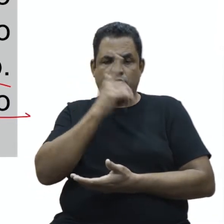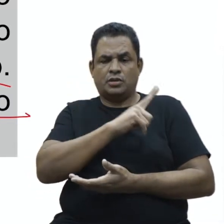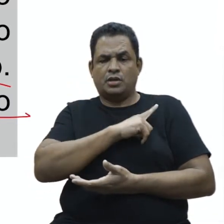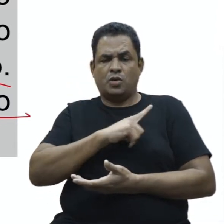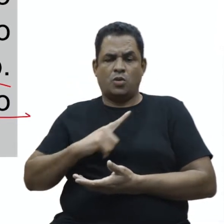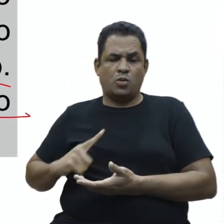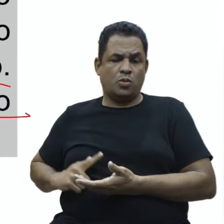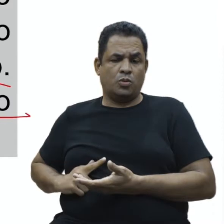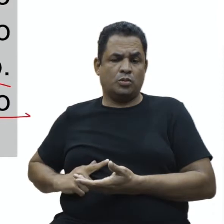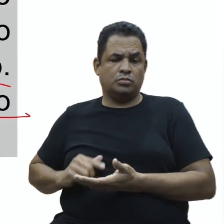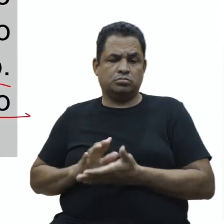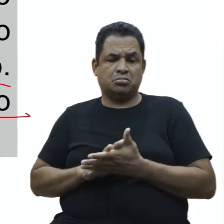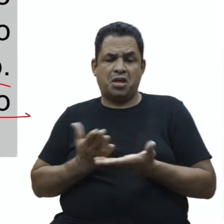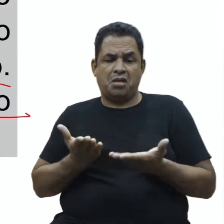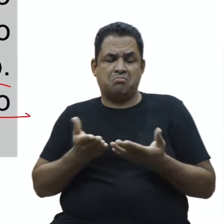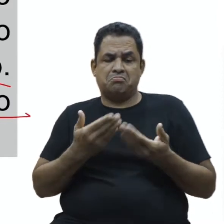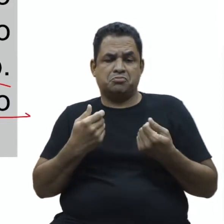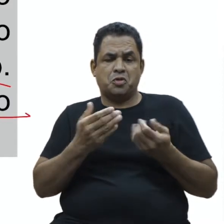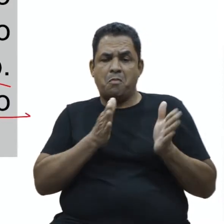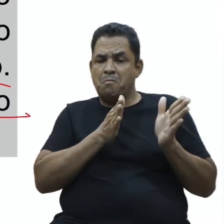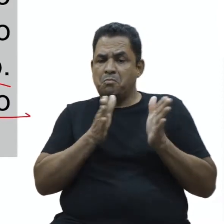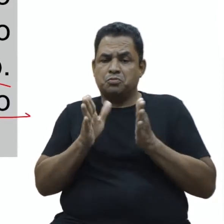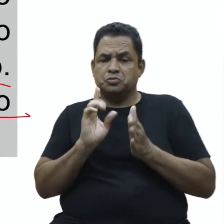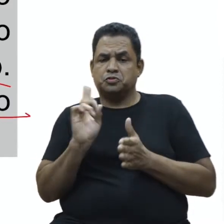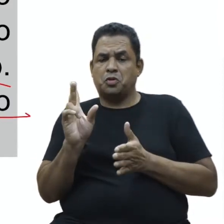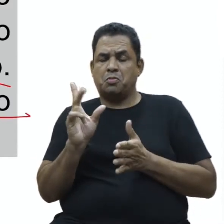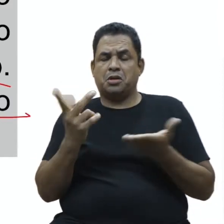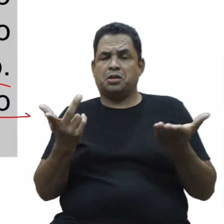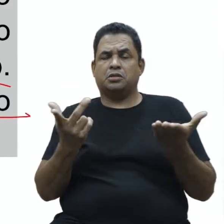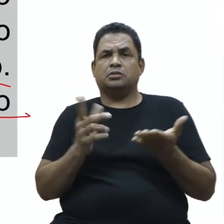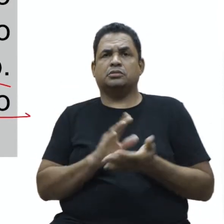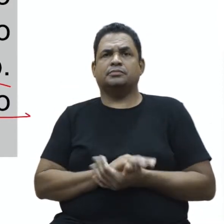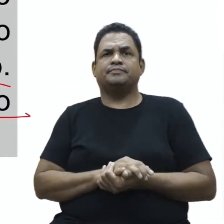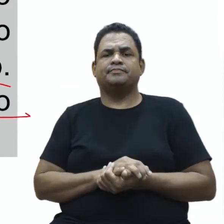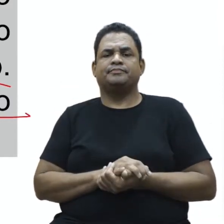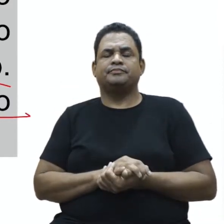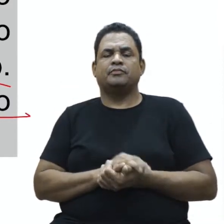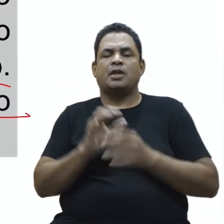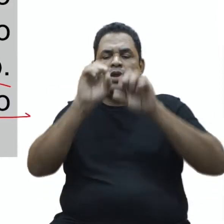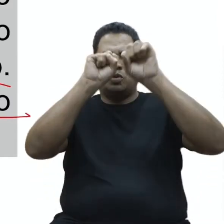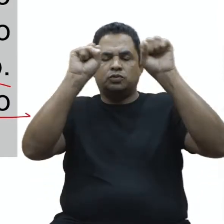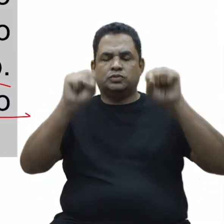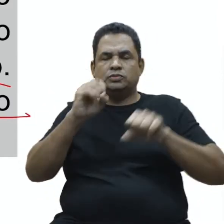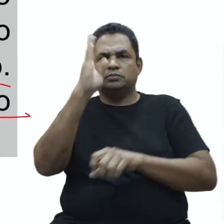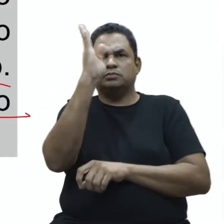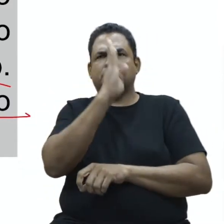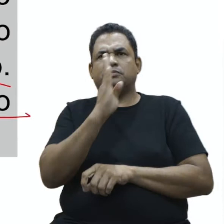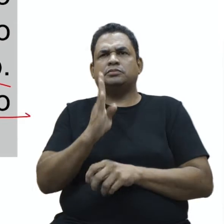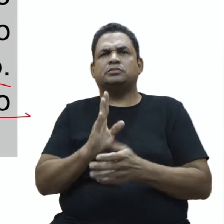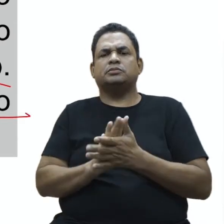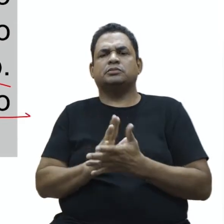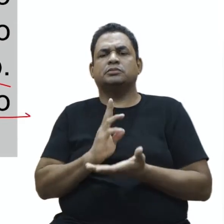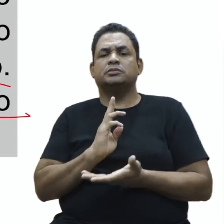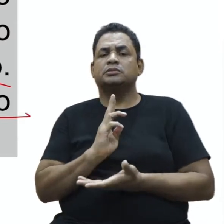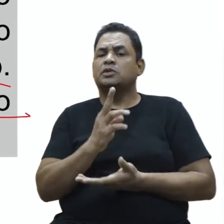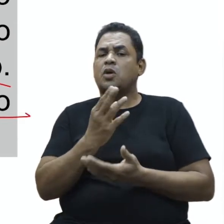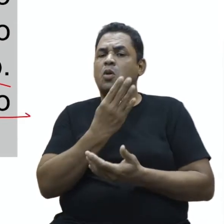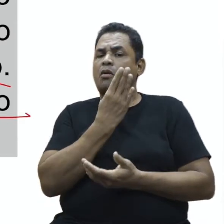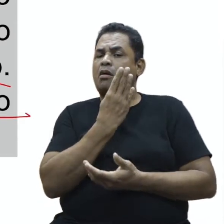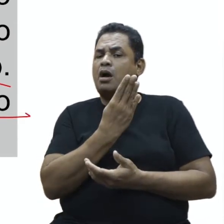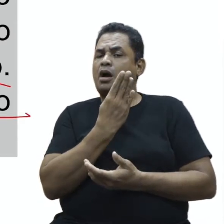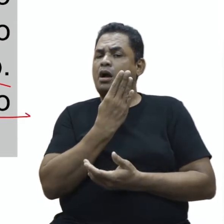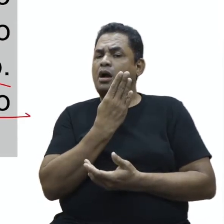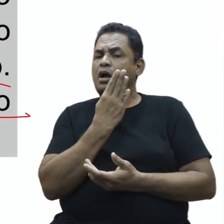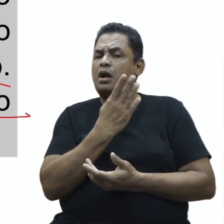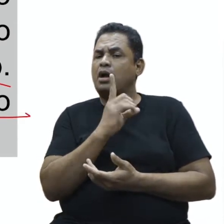é transitório, ele vai mudar, no caso do nosso sistema brasileiro, ele vai mudar de 4 em 4